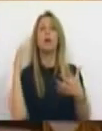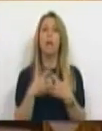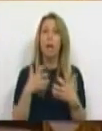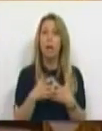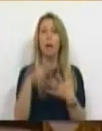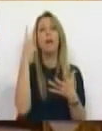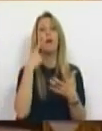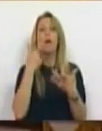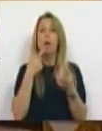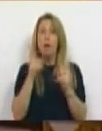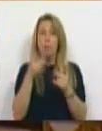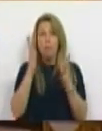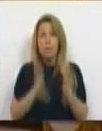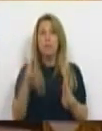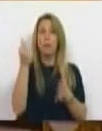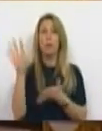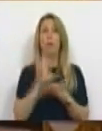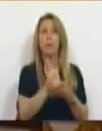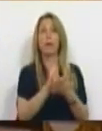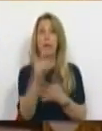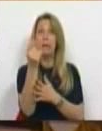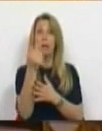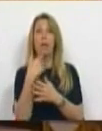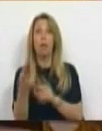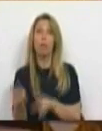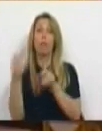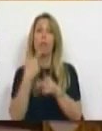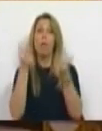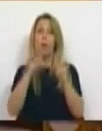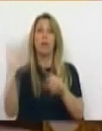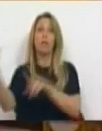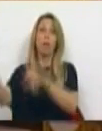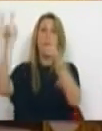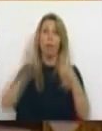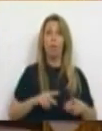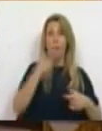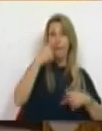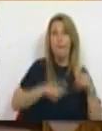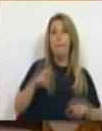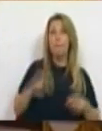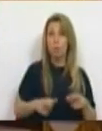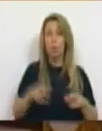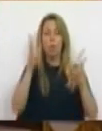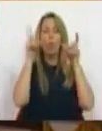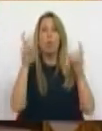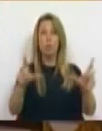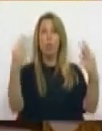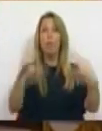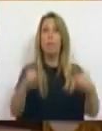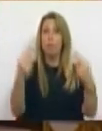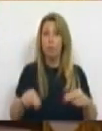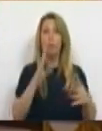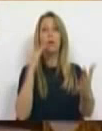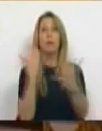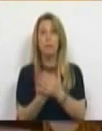verbas destinadas ao retorno dos migrantes e ao controle do policiamento de fronteiras para políticas de promoção de